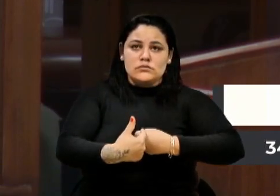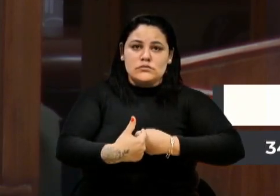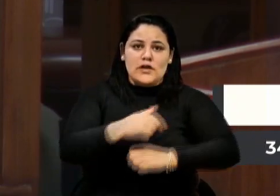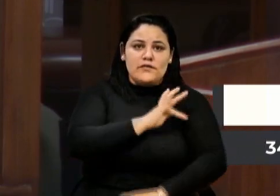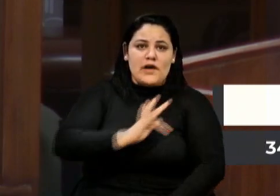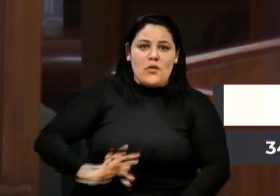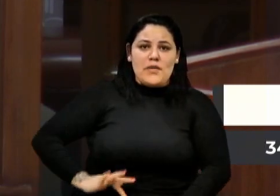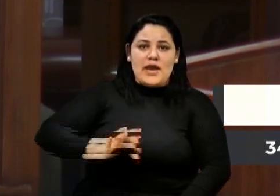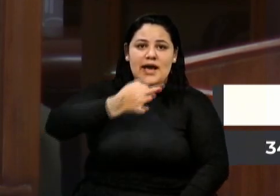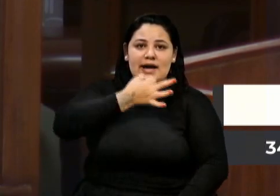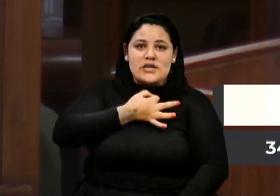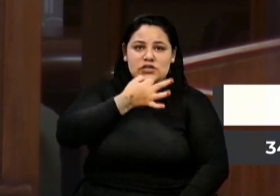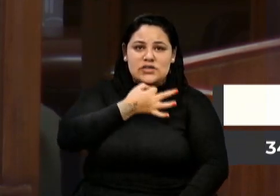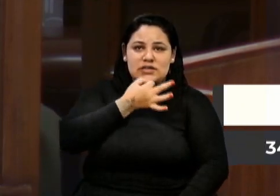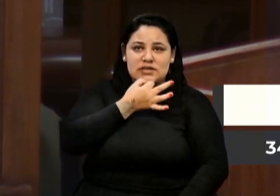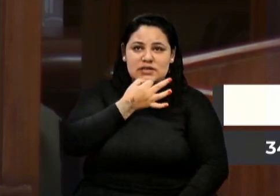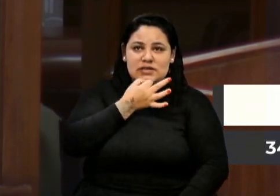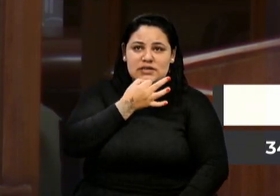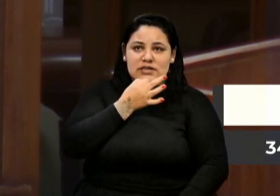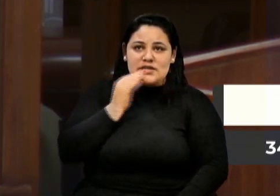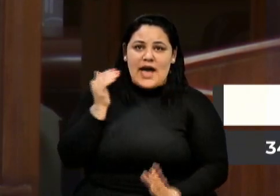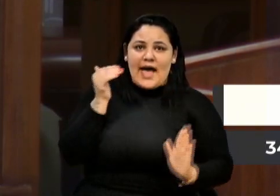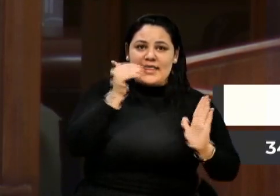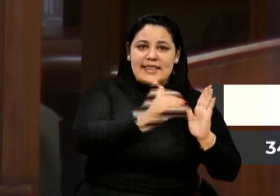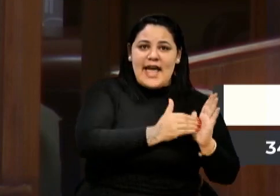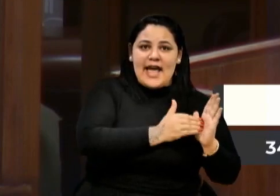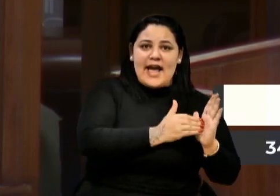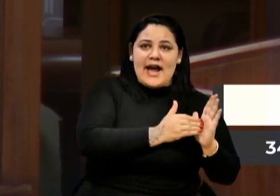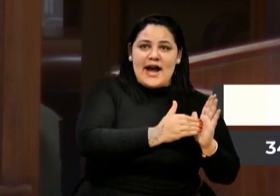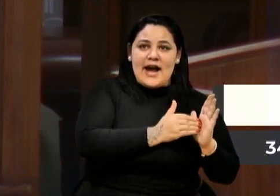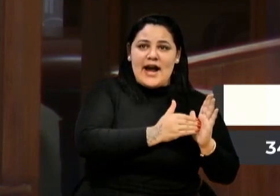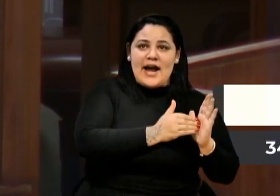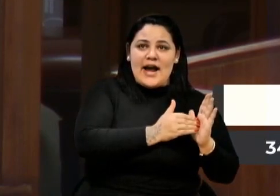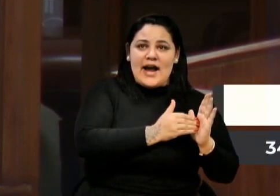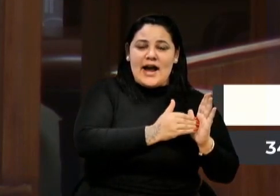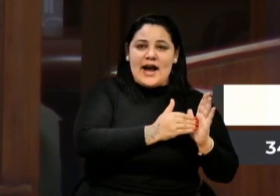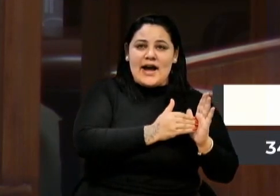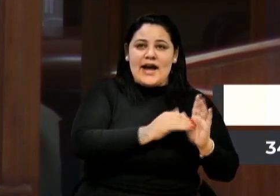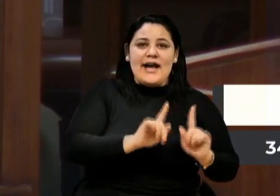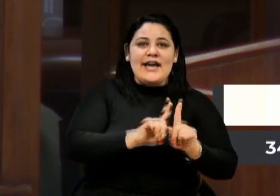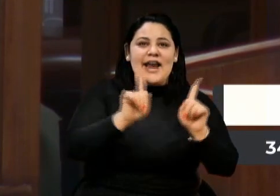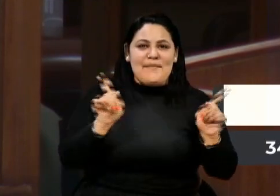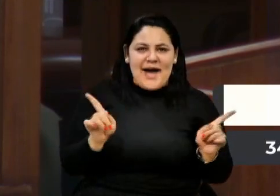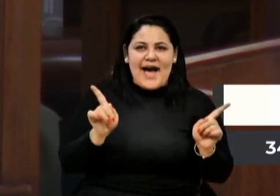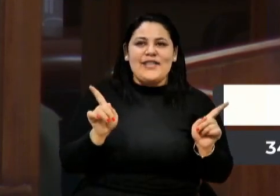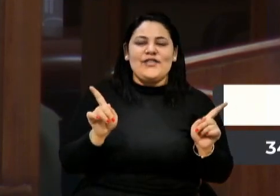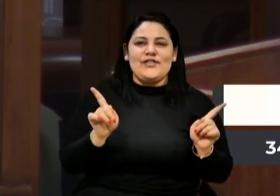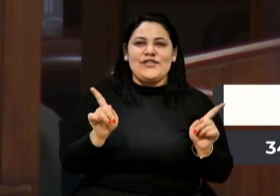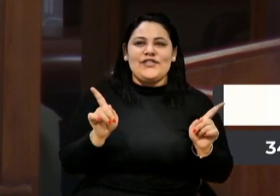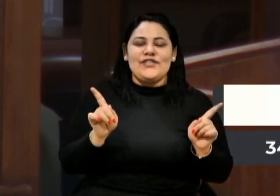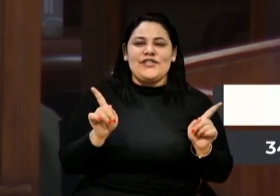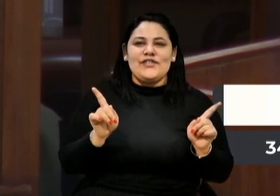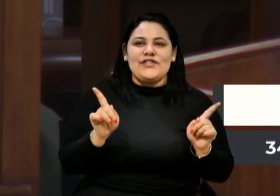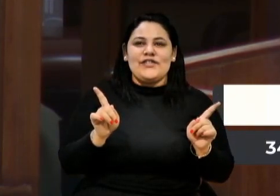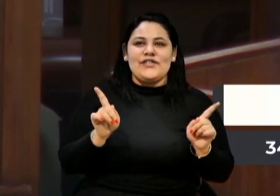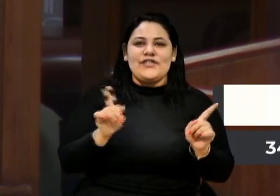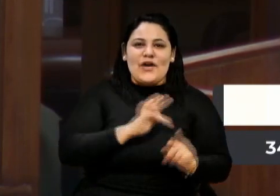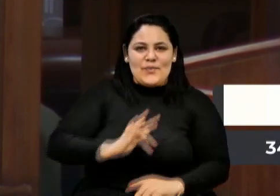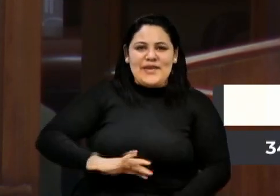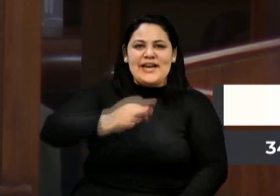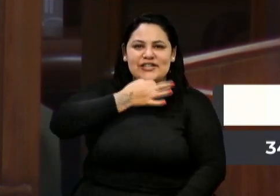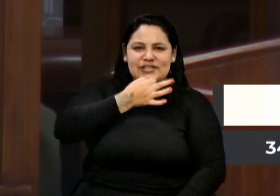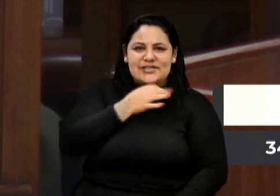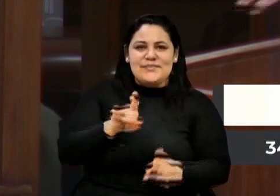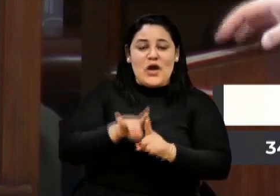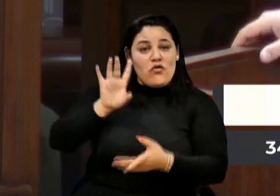Farroupilha, Caxias, e chegando em Nova Petrópolis, Gramado, Farroupilha e Caxias, consolidado já e